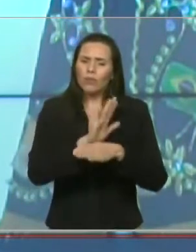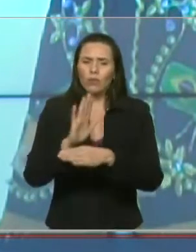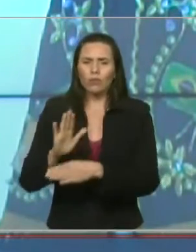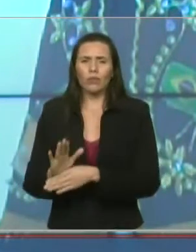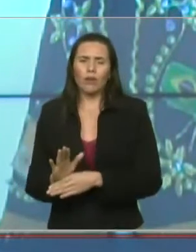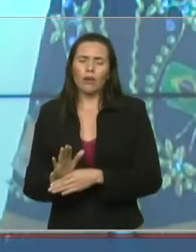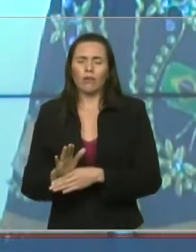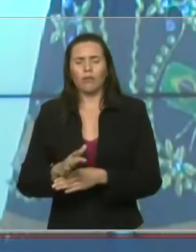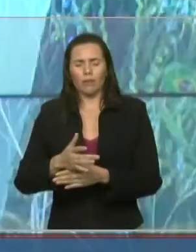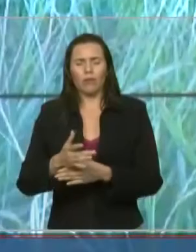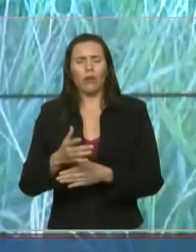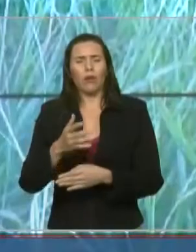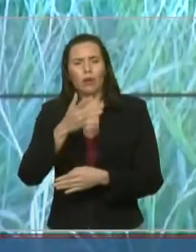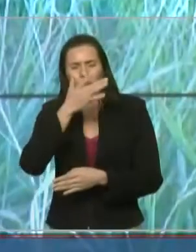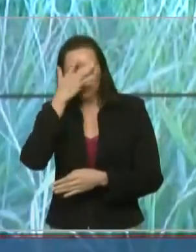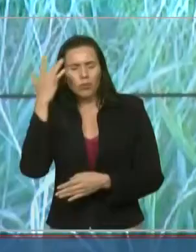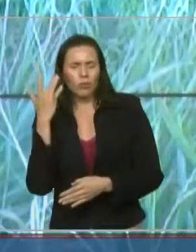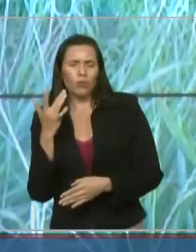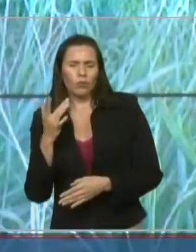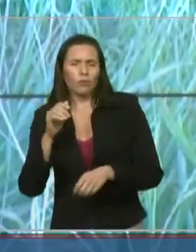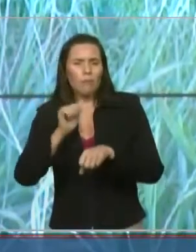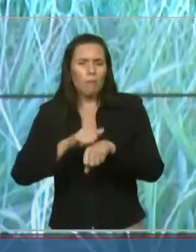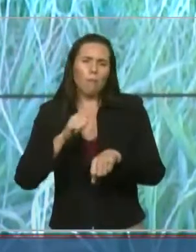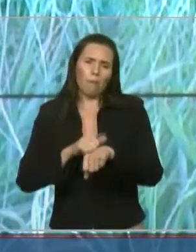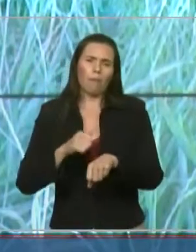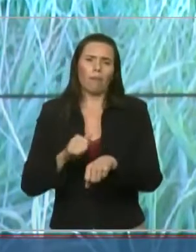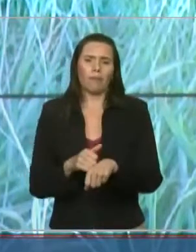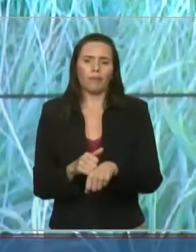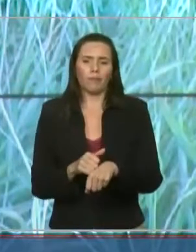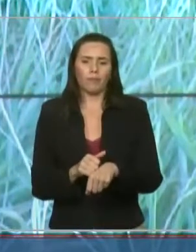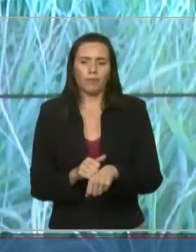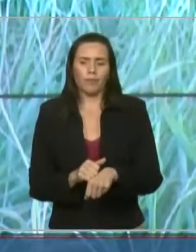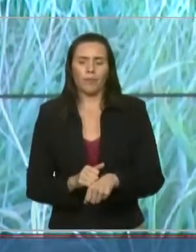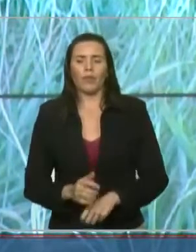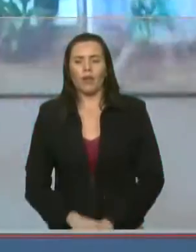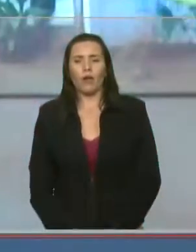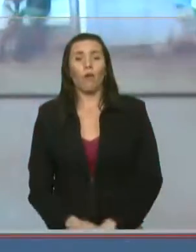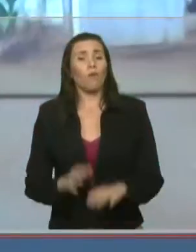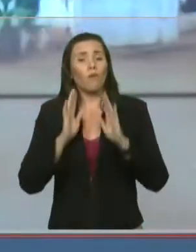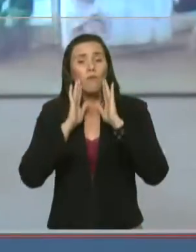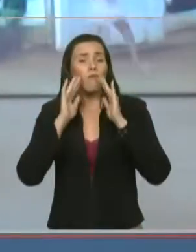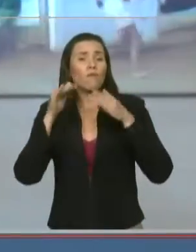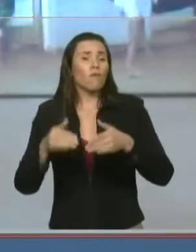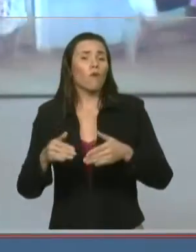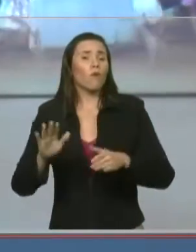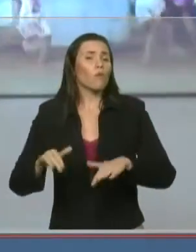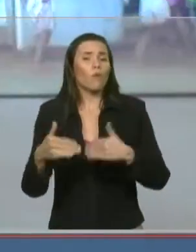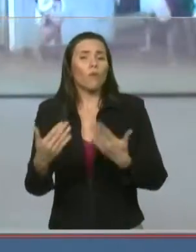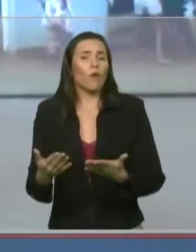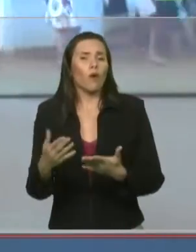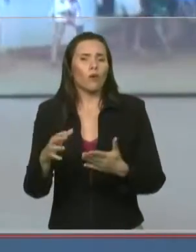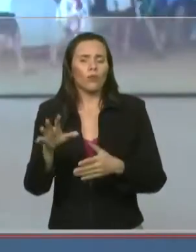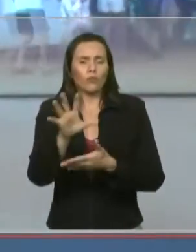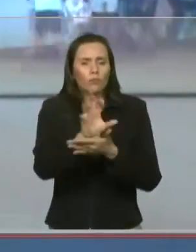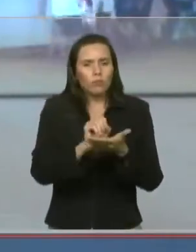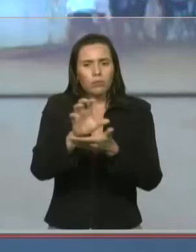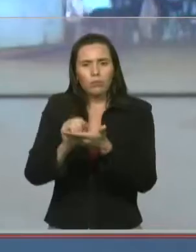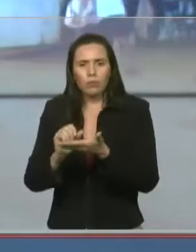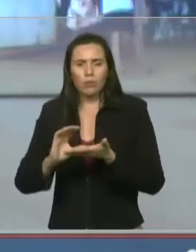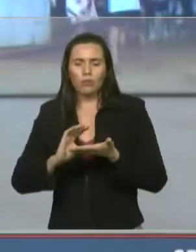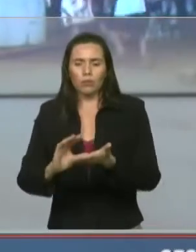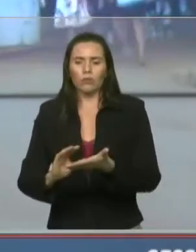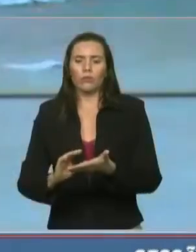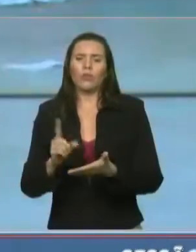mais necessitados. Essa coleta visa ajudar a construir políticas públicas, implementar políticas